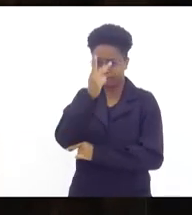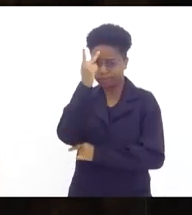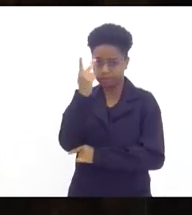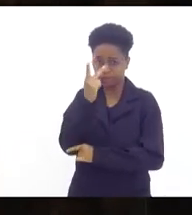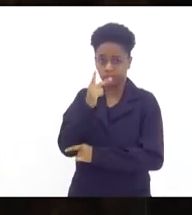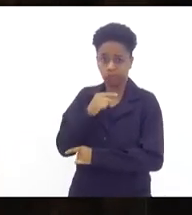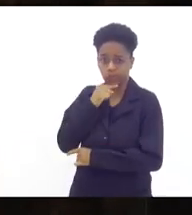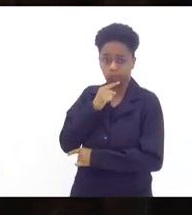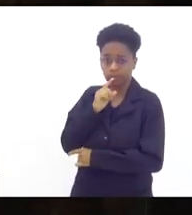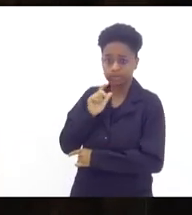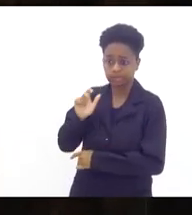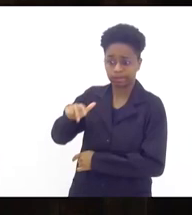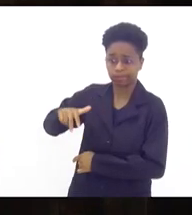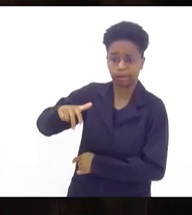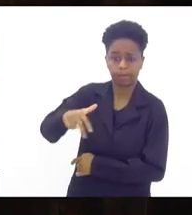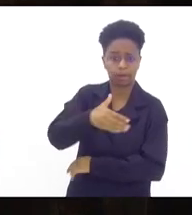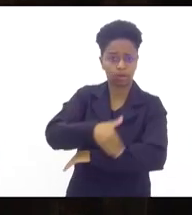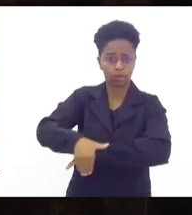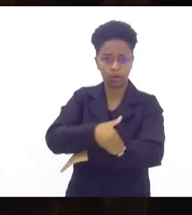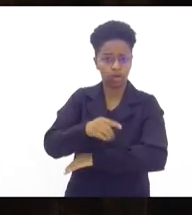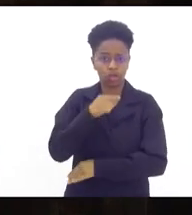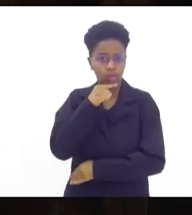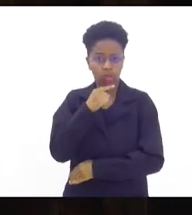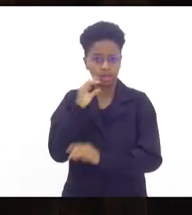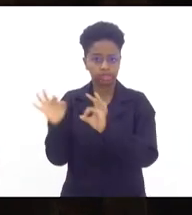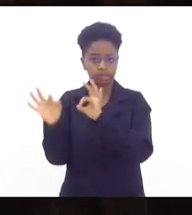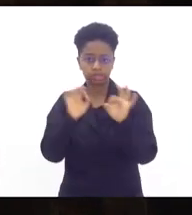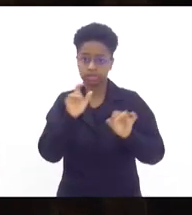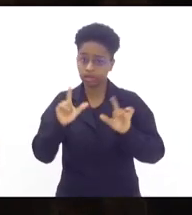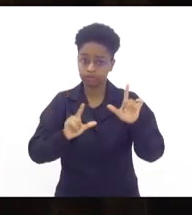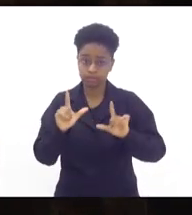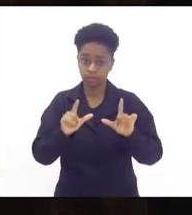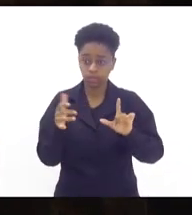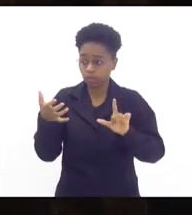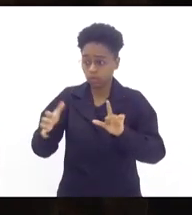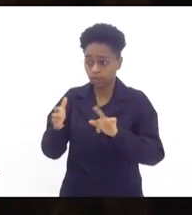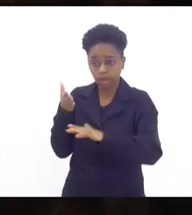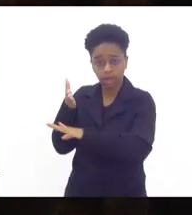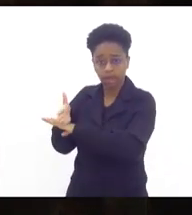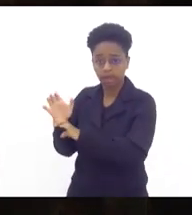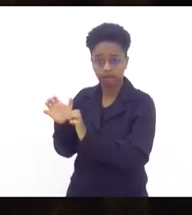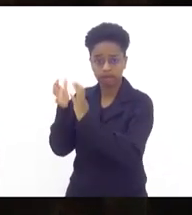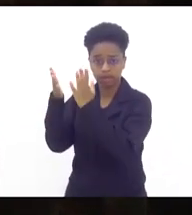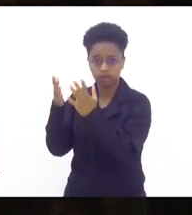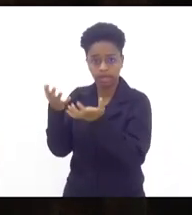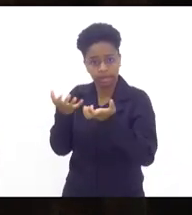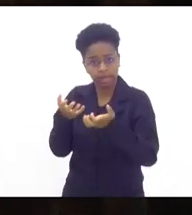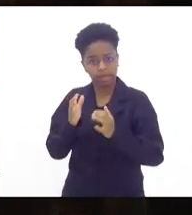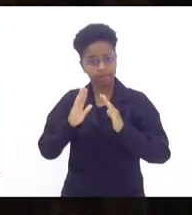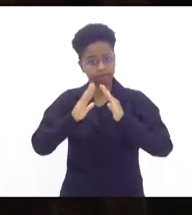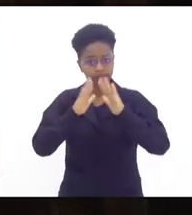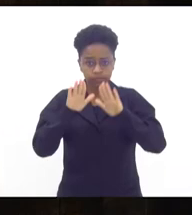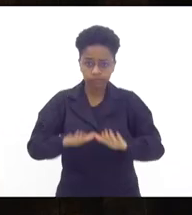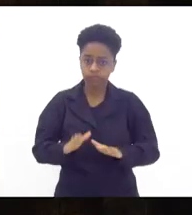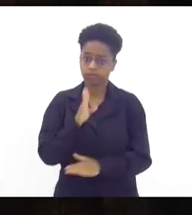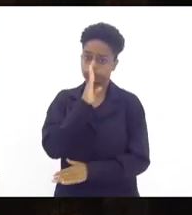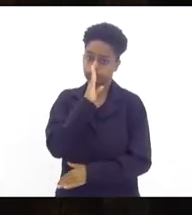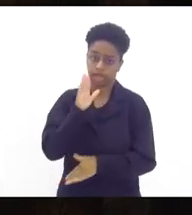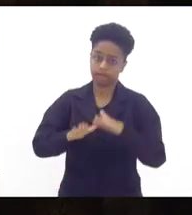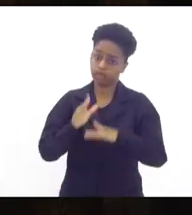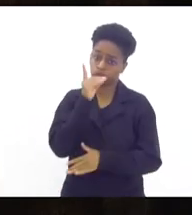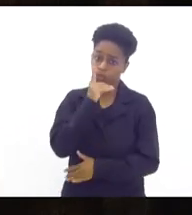que uma pessoa não possa assistir televisão ela não quer participar do evento ela quer tá na casa dela descansando muitas vezes é o domingo né o dia de jogo